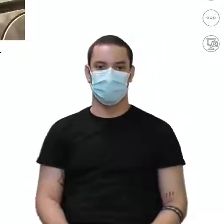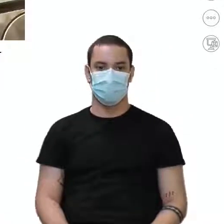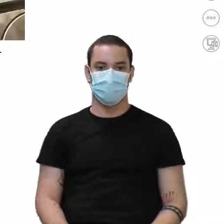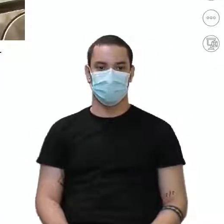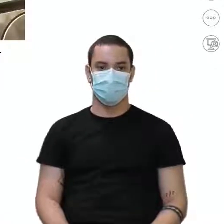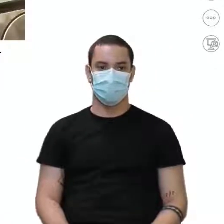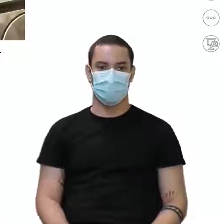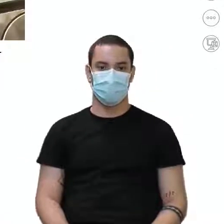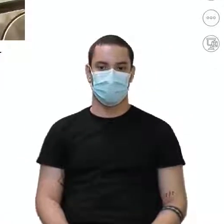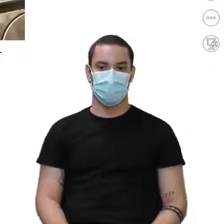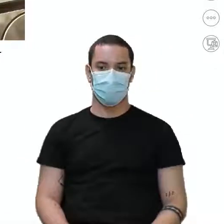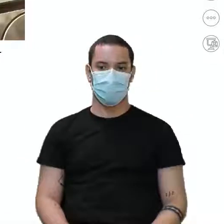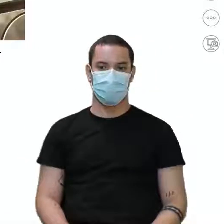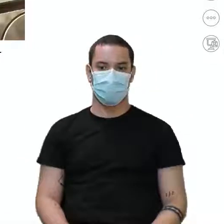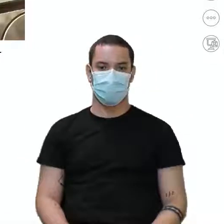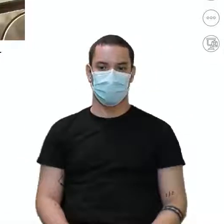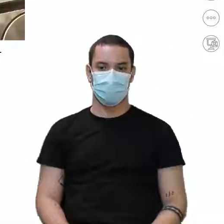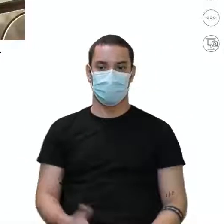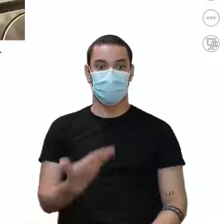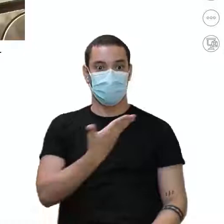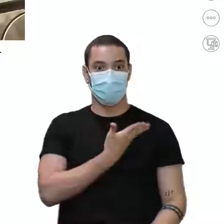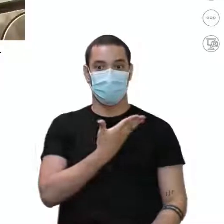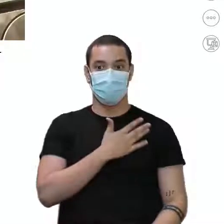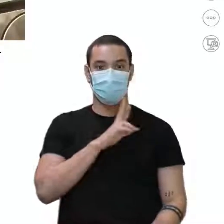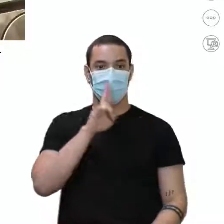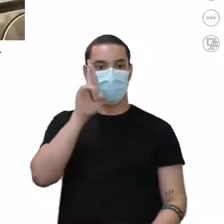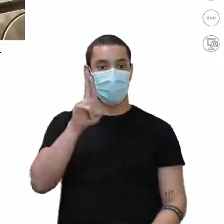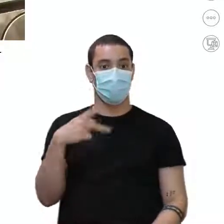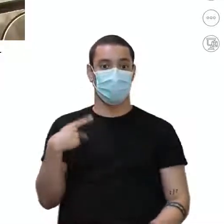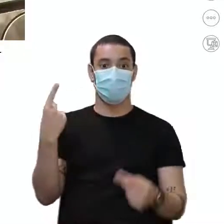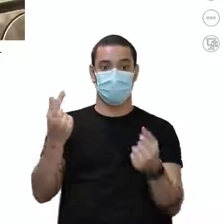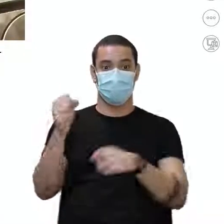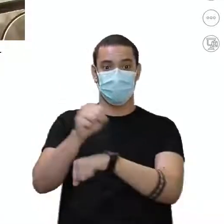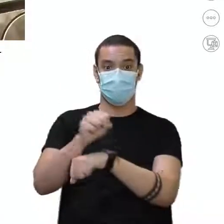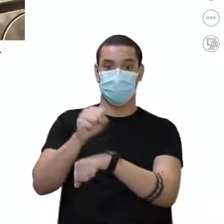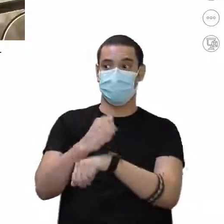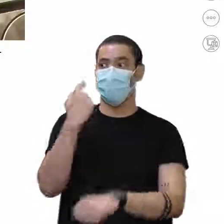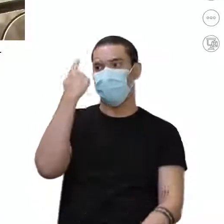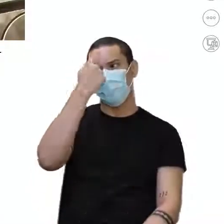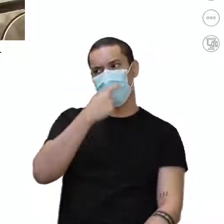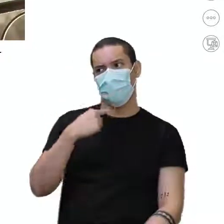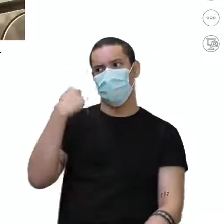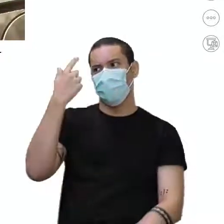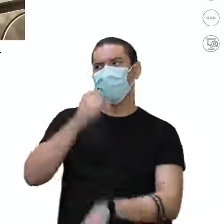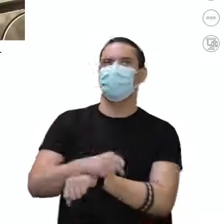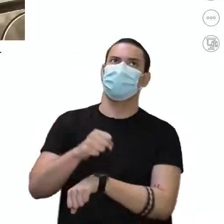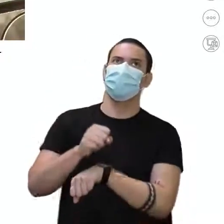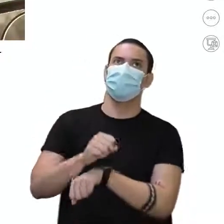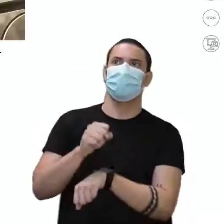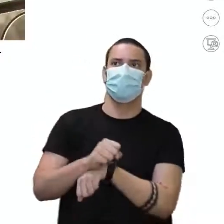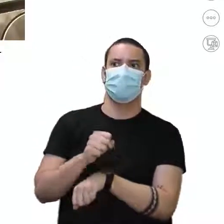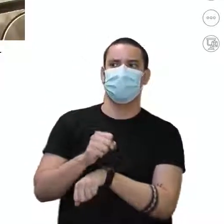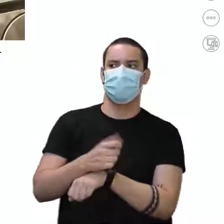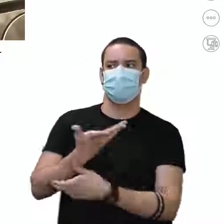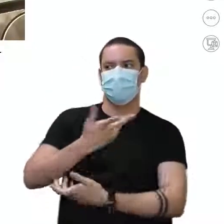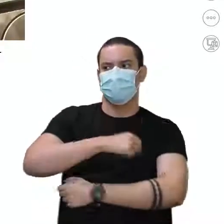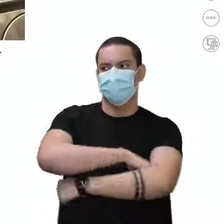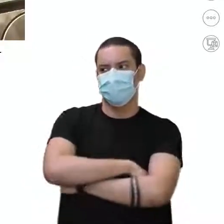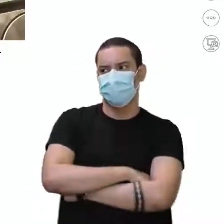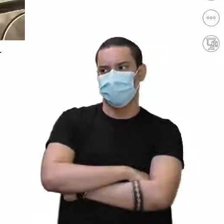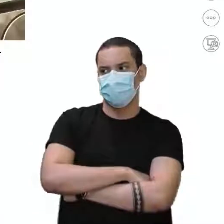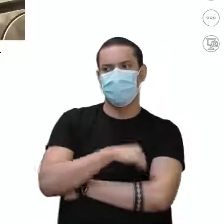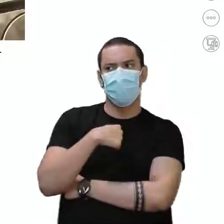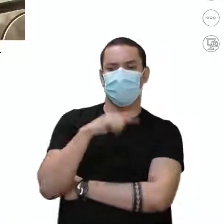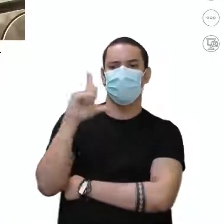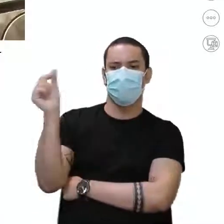waiting for me? Aí o amigo fala, estou te esperando há 1 hora. Sacanagem, né? Eu tinha ido embora. Mentira, não tinha ido embora não, mas